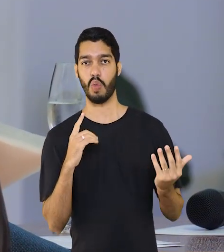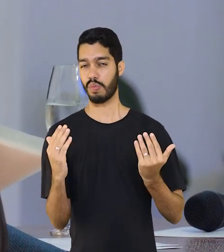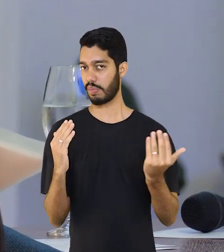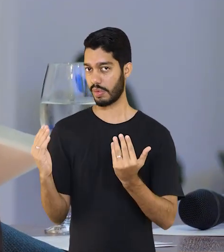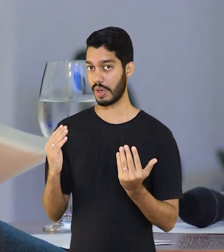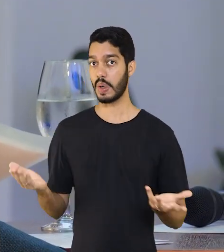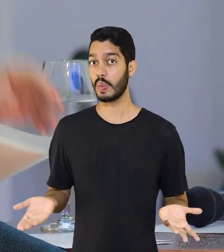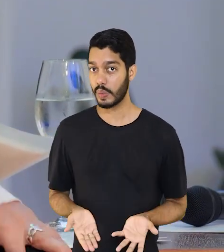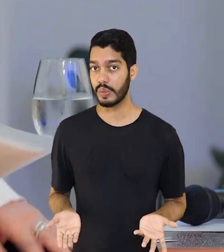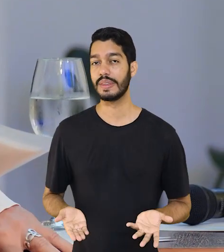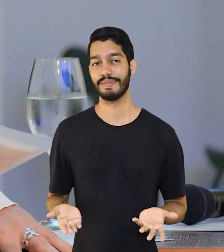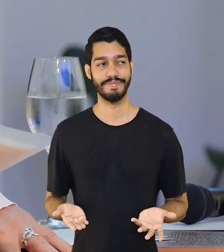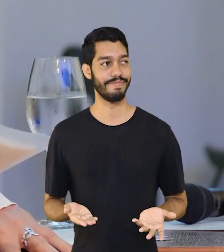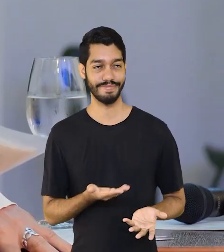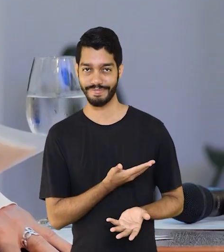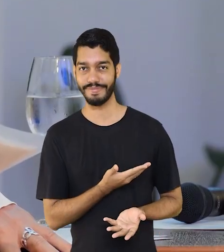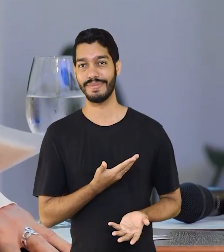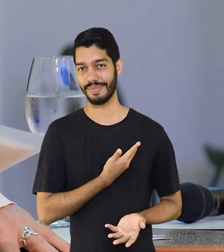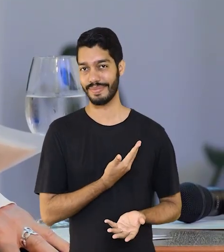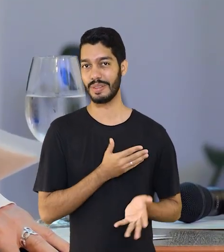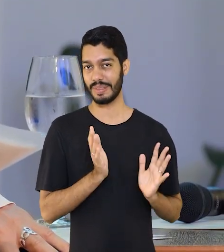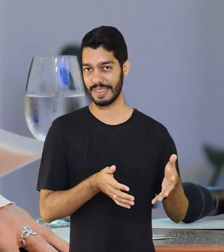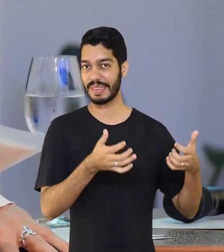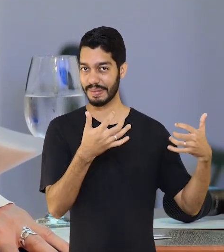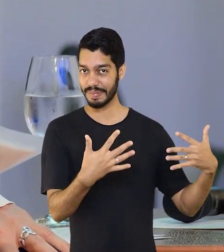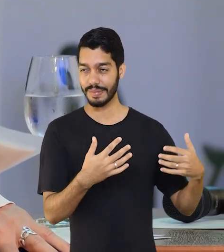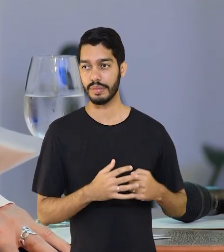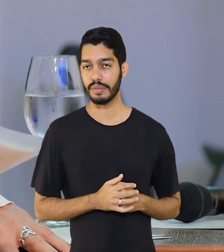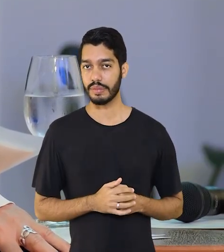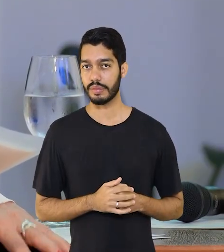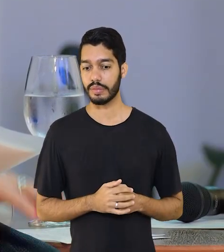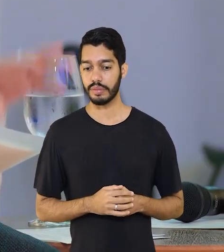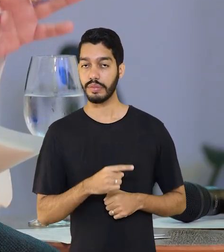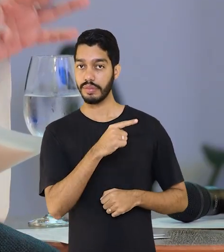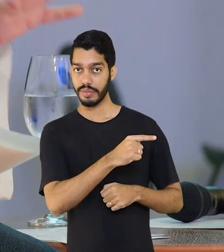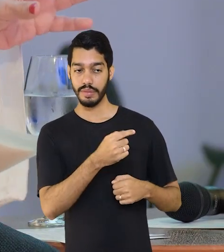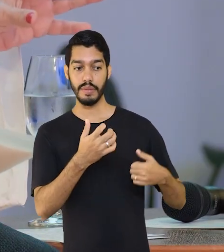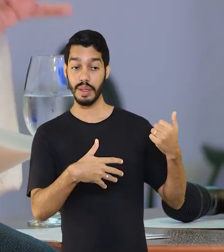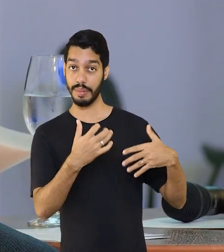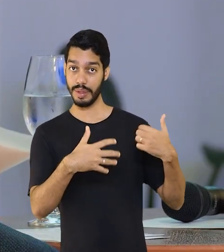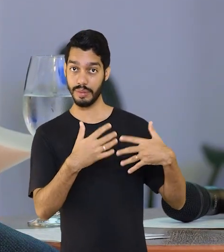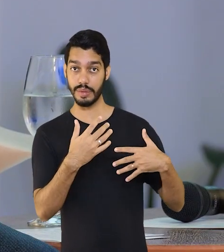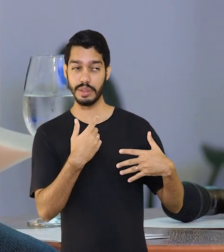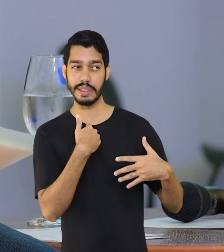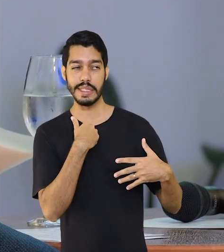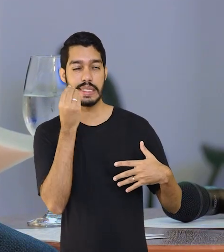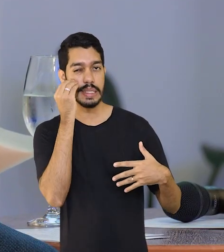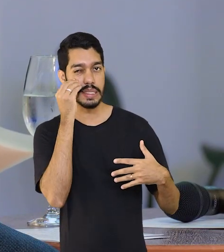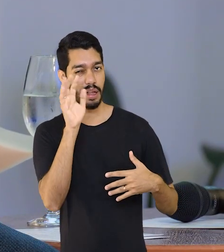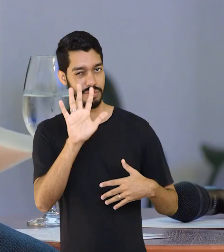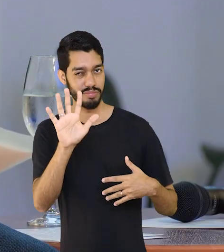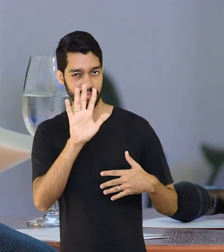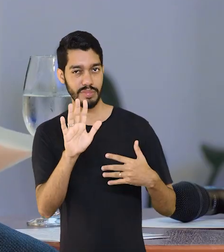situação, né, que o Bessman já colocou. Eu vou tentar seguir o exemplo que